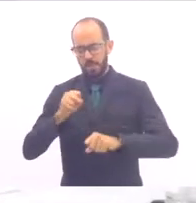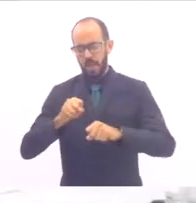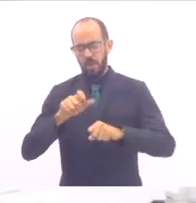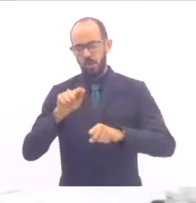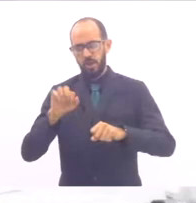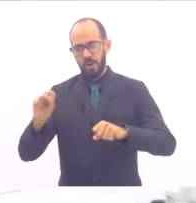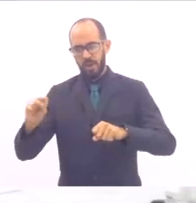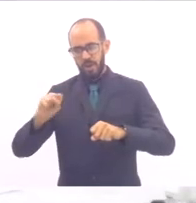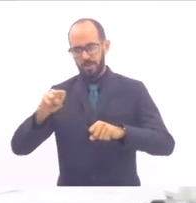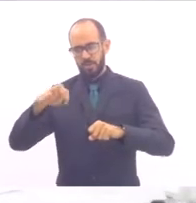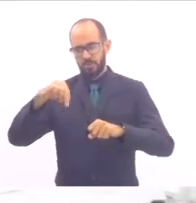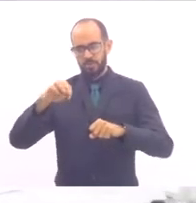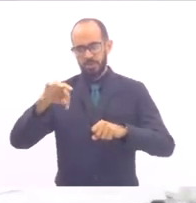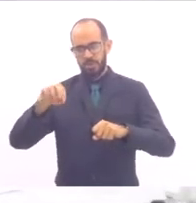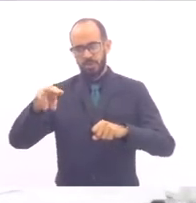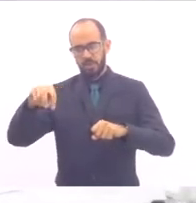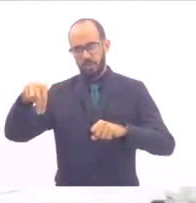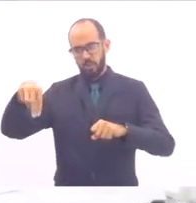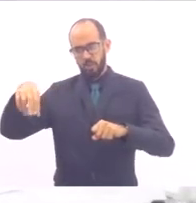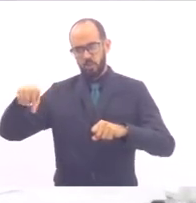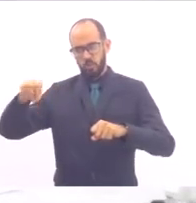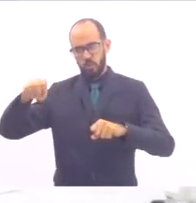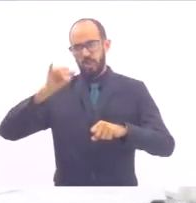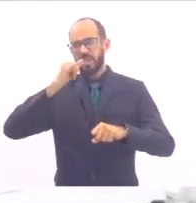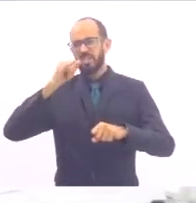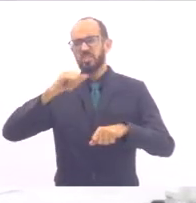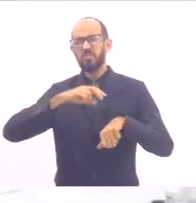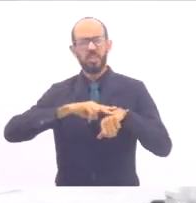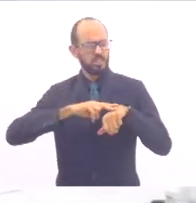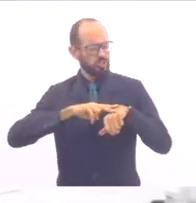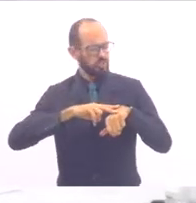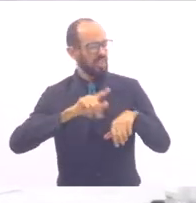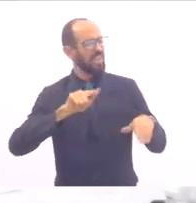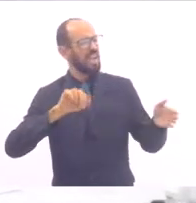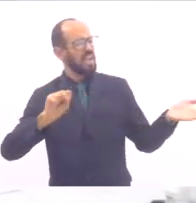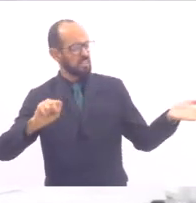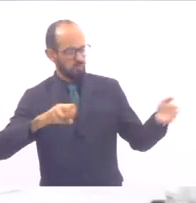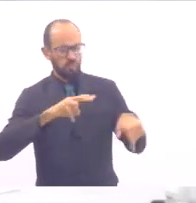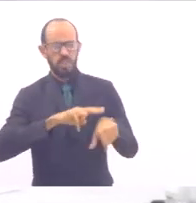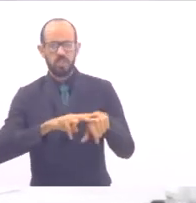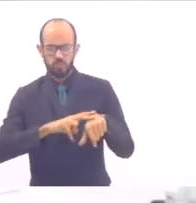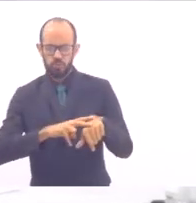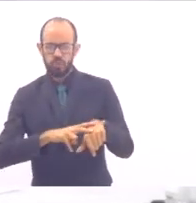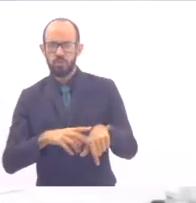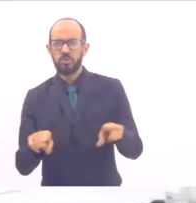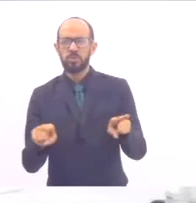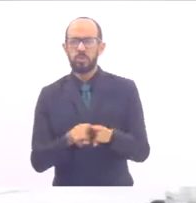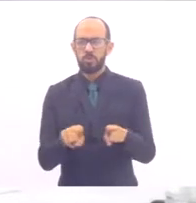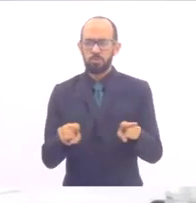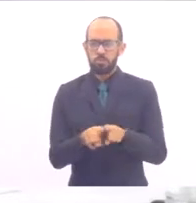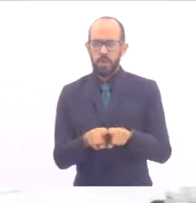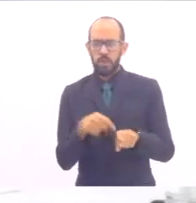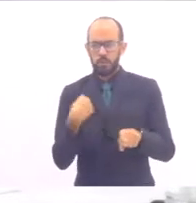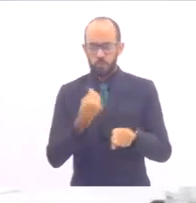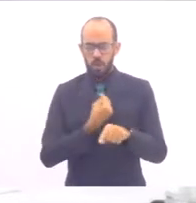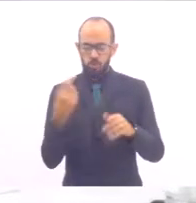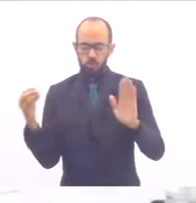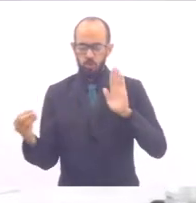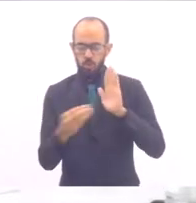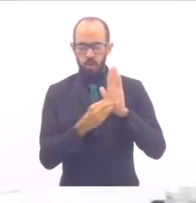metano, não sei o que, verde, energia... Gás verde, e cravamos também